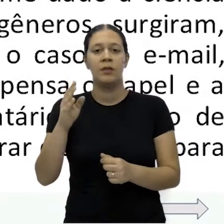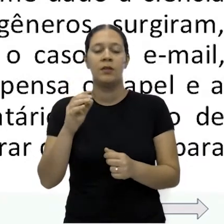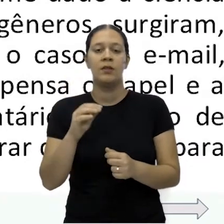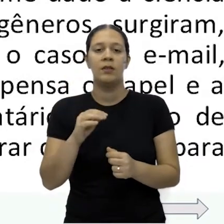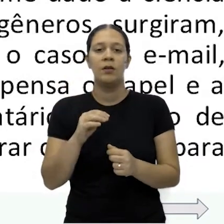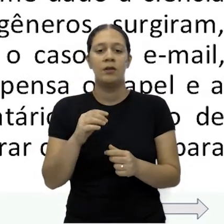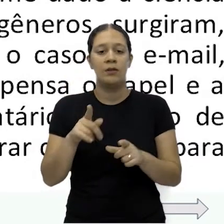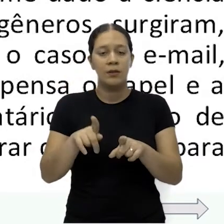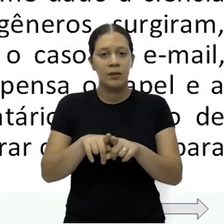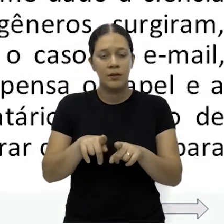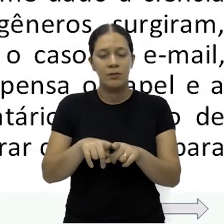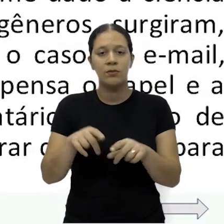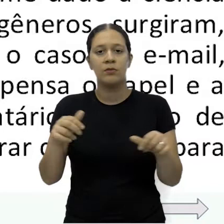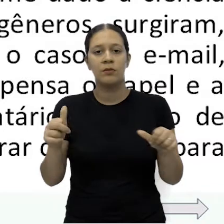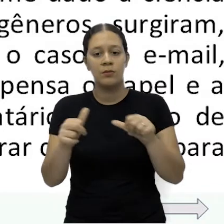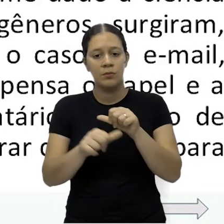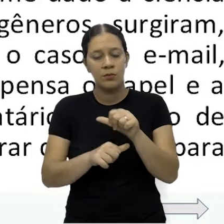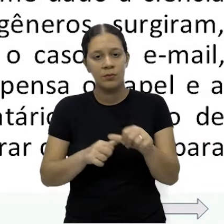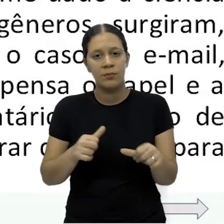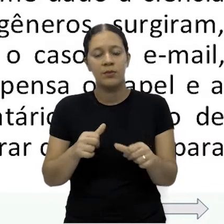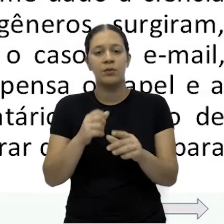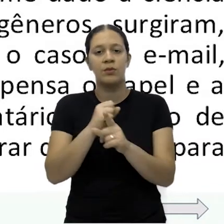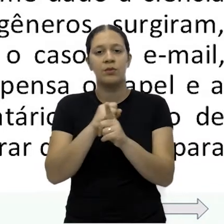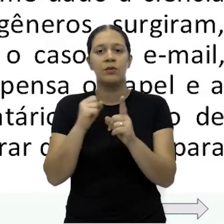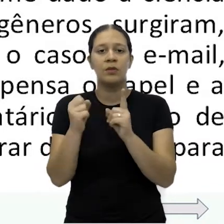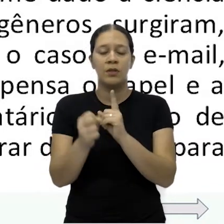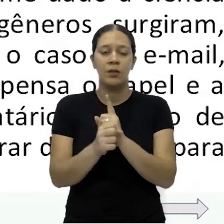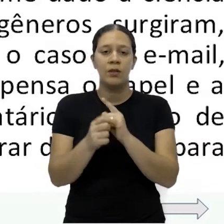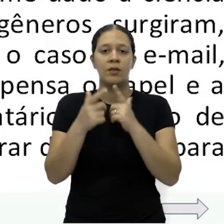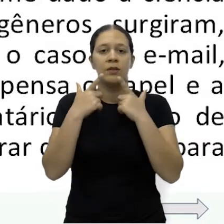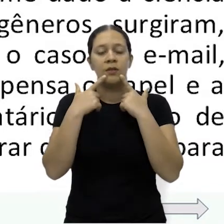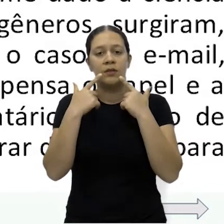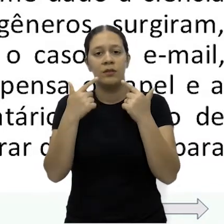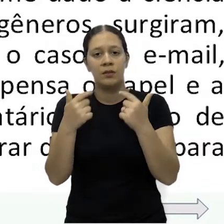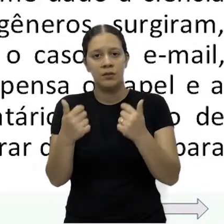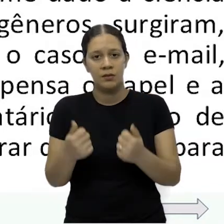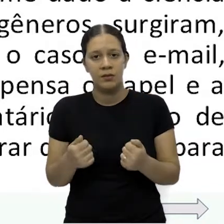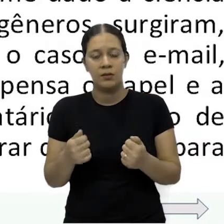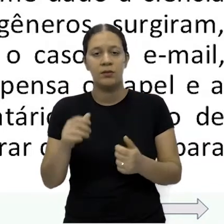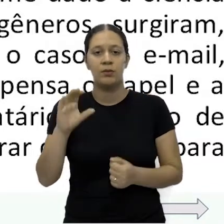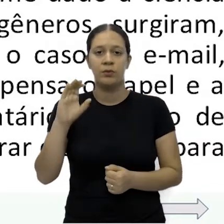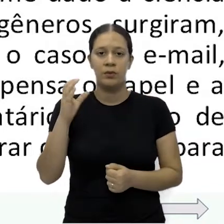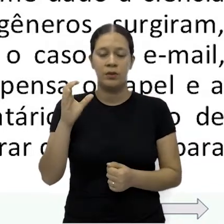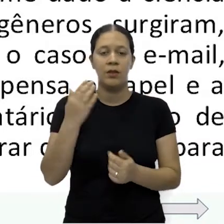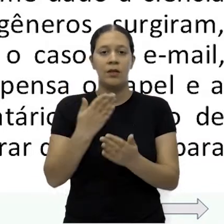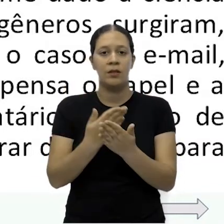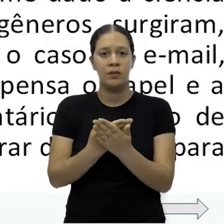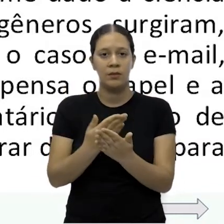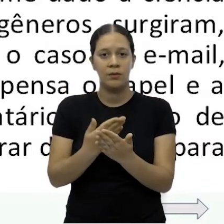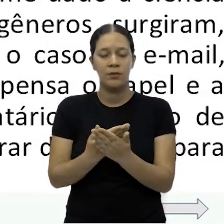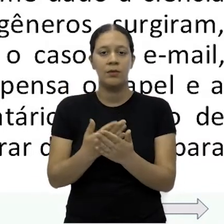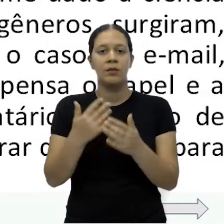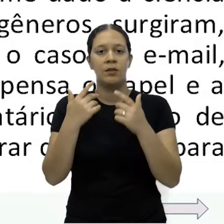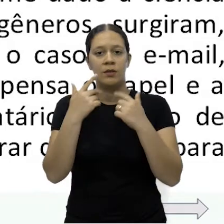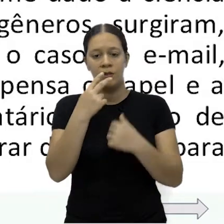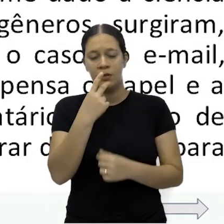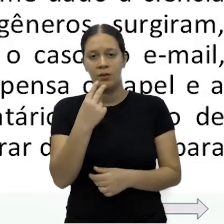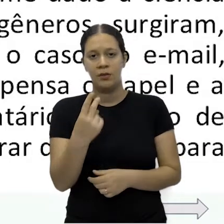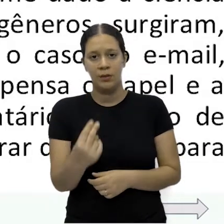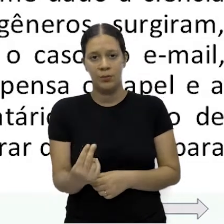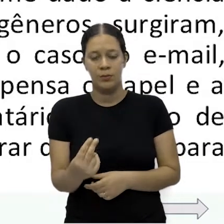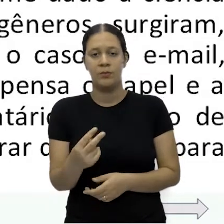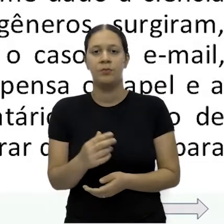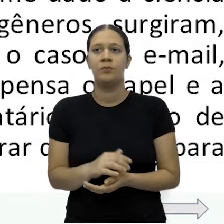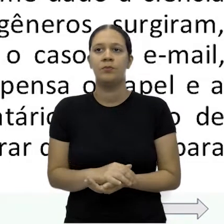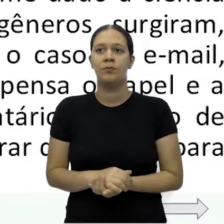da internet alterou não apenas as relações sociais, mas também a linguística, o nome dado à ciência que estuda a língua e